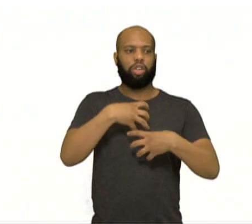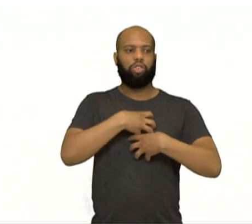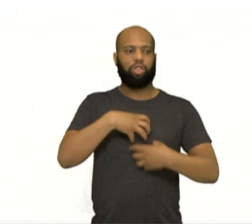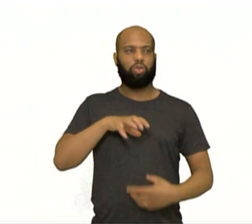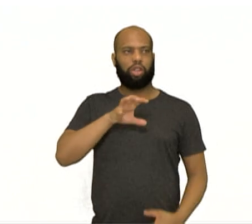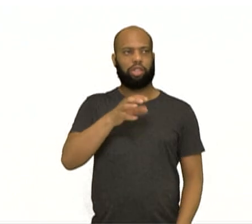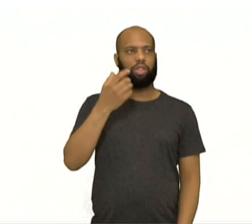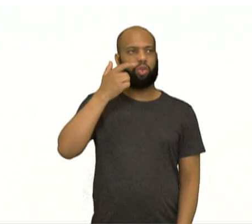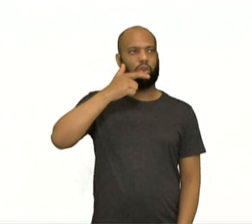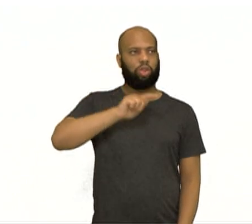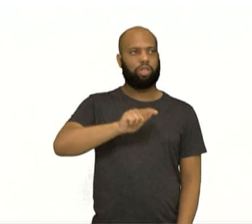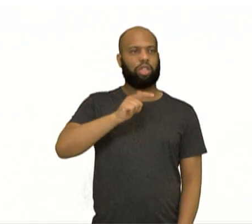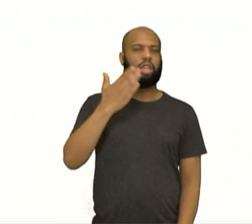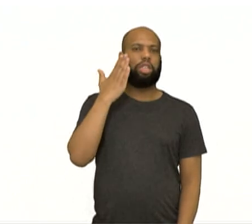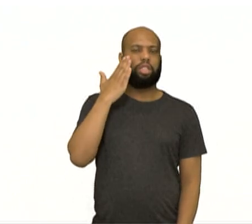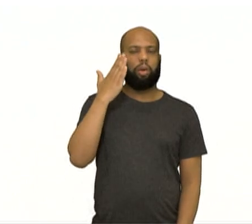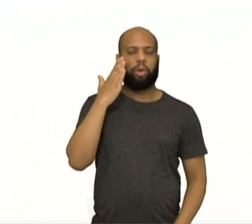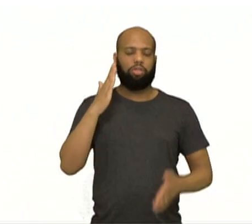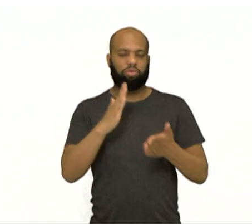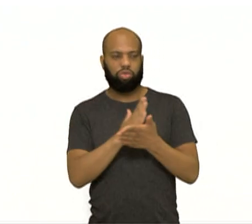aparecer, saber de